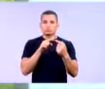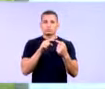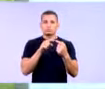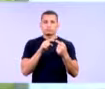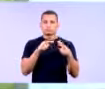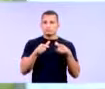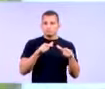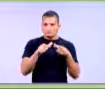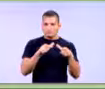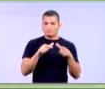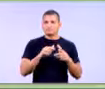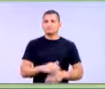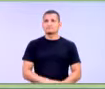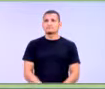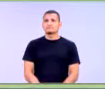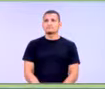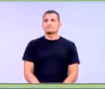né?